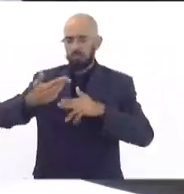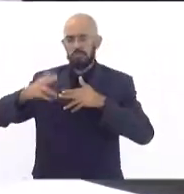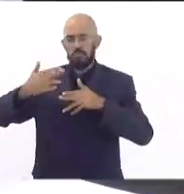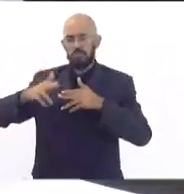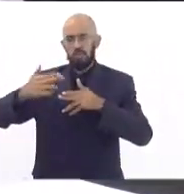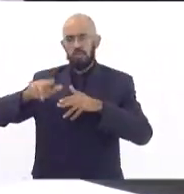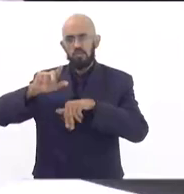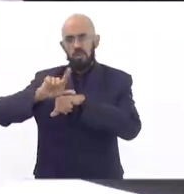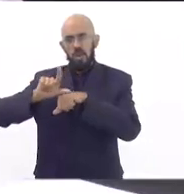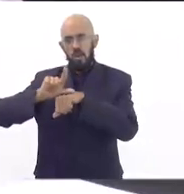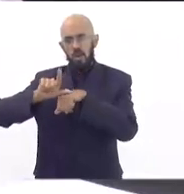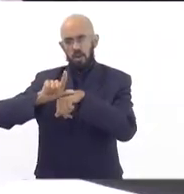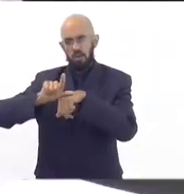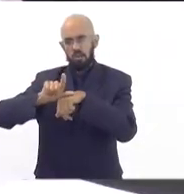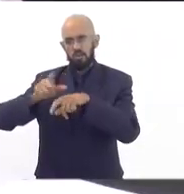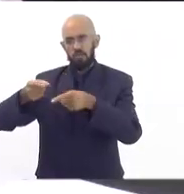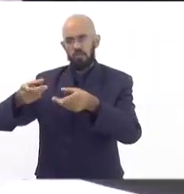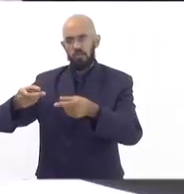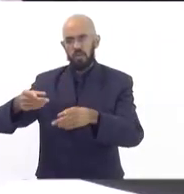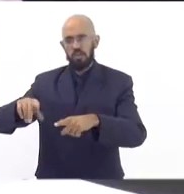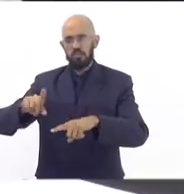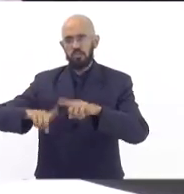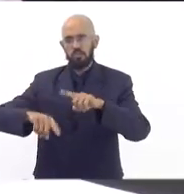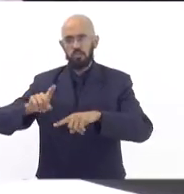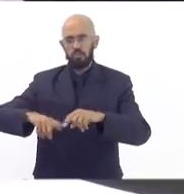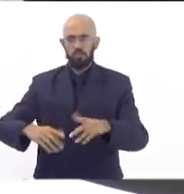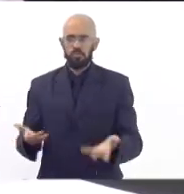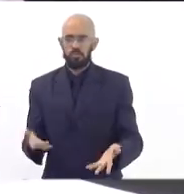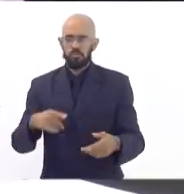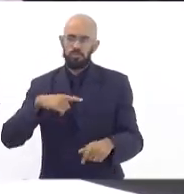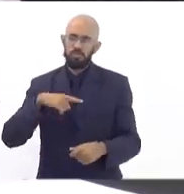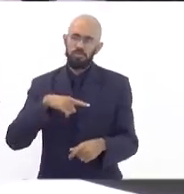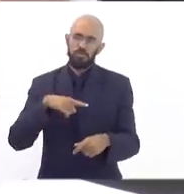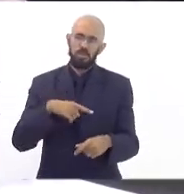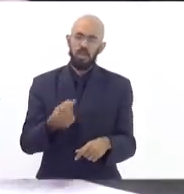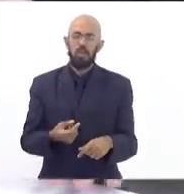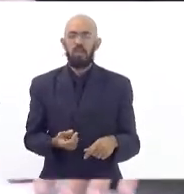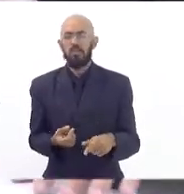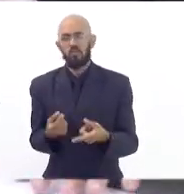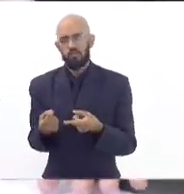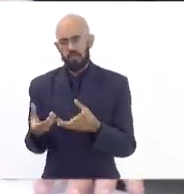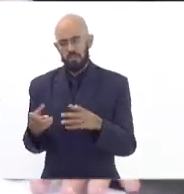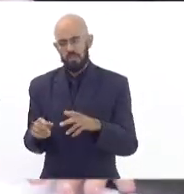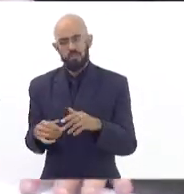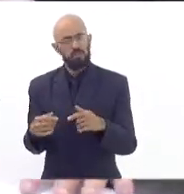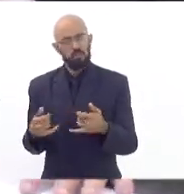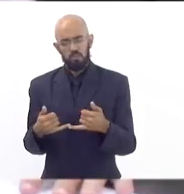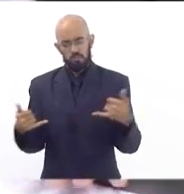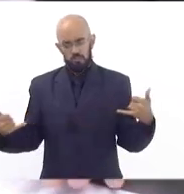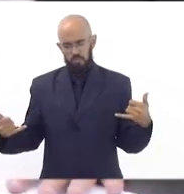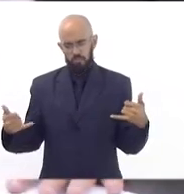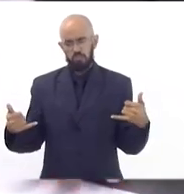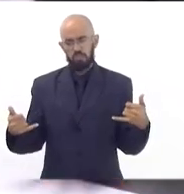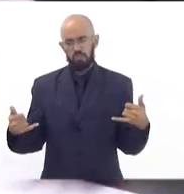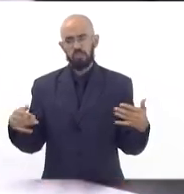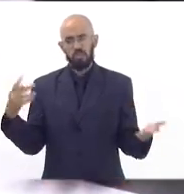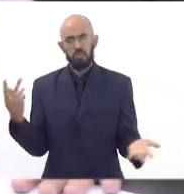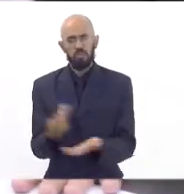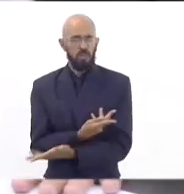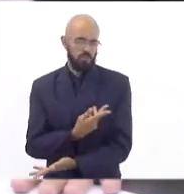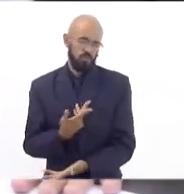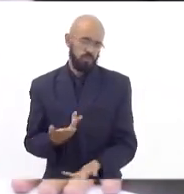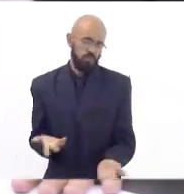loja de eletrodomésticos mas ali tá sendo todos os cabos já depois da incineração Então se acontece